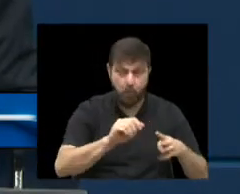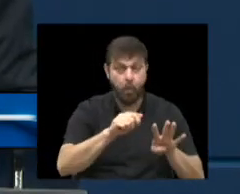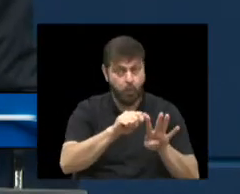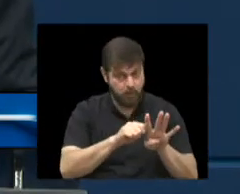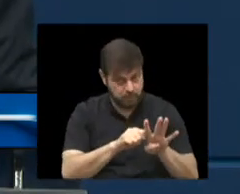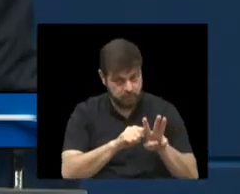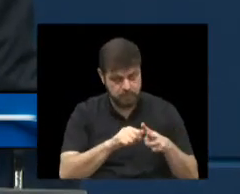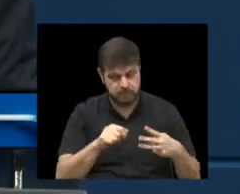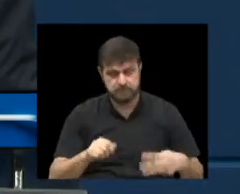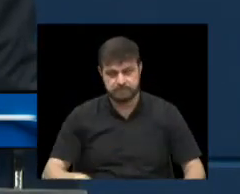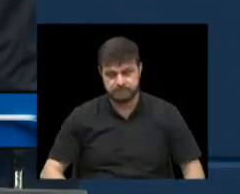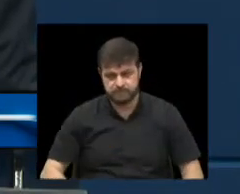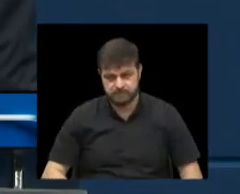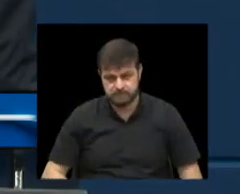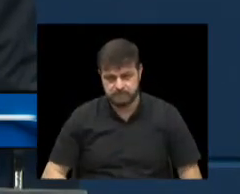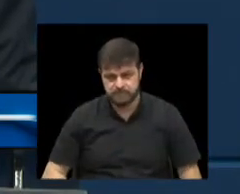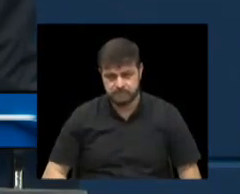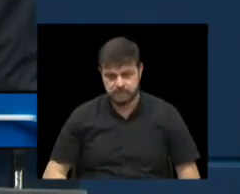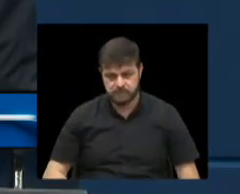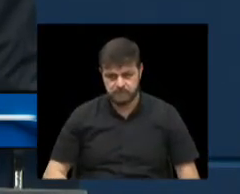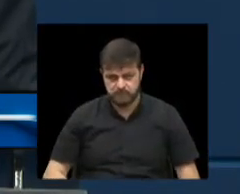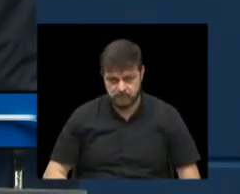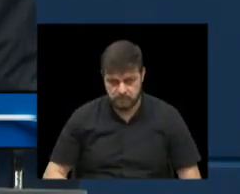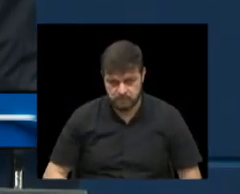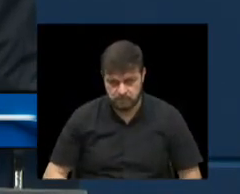4 meses do ano.